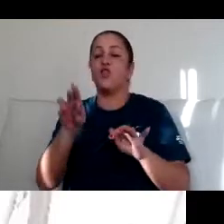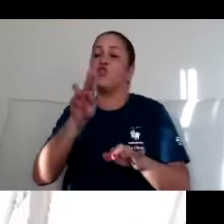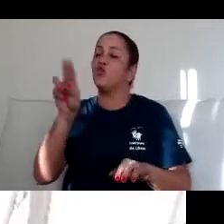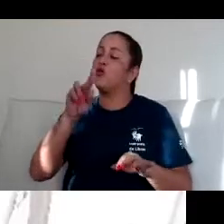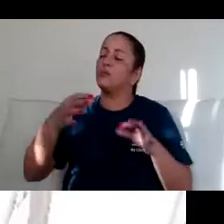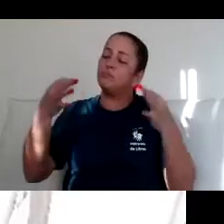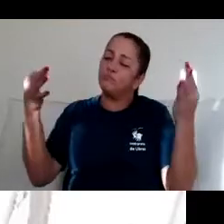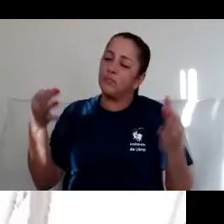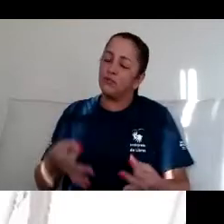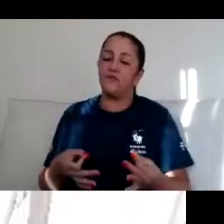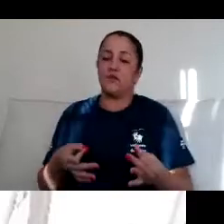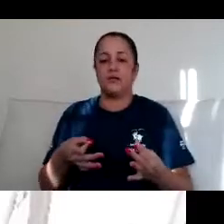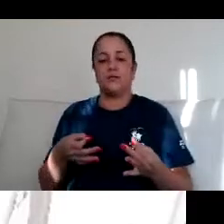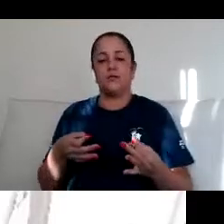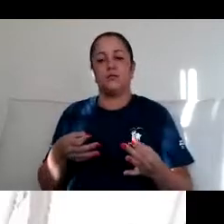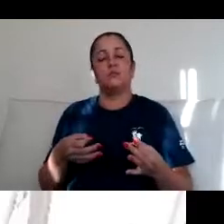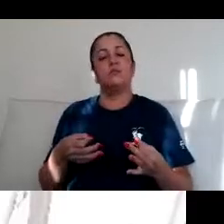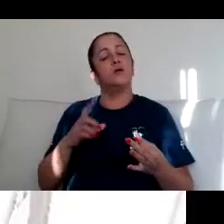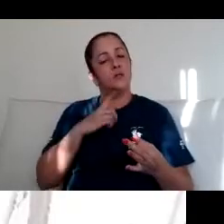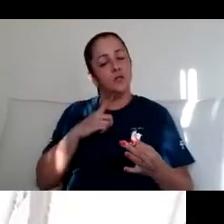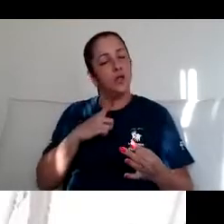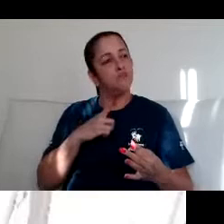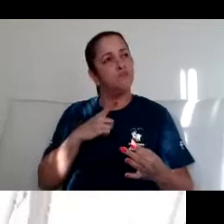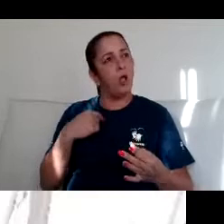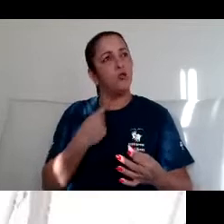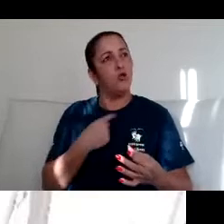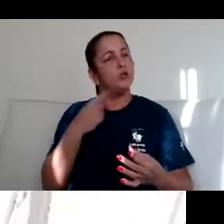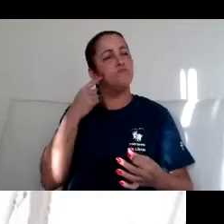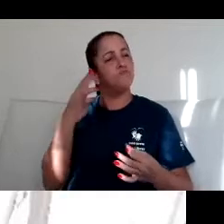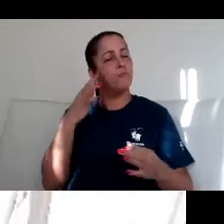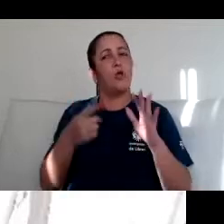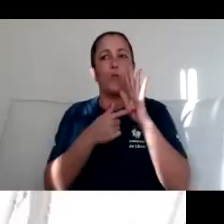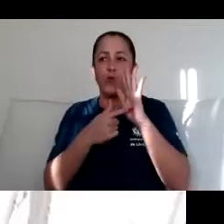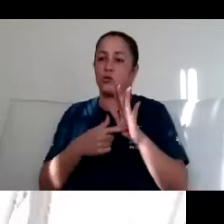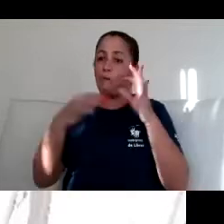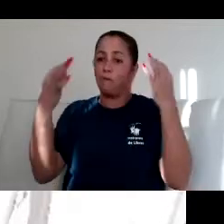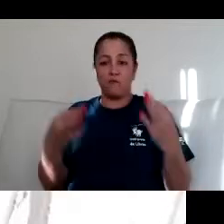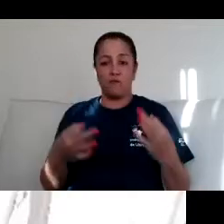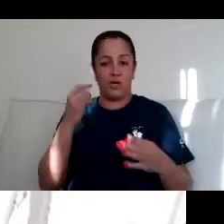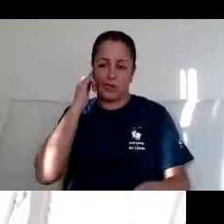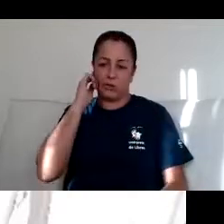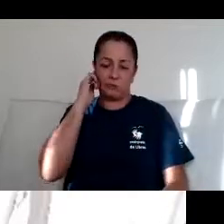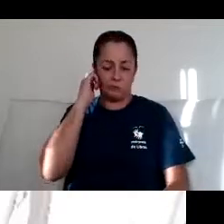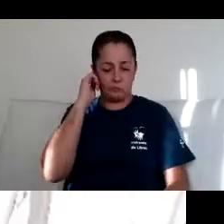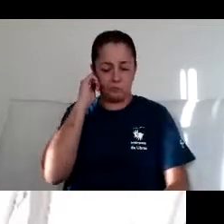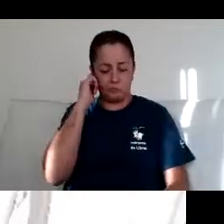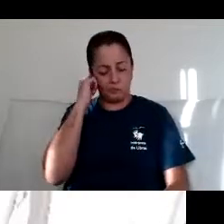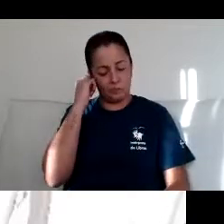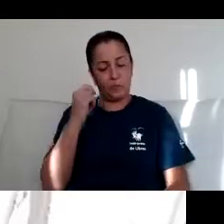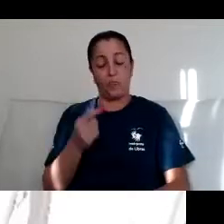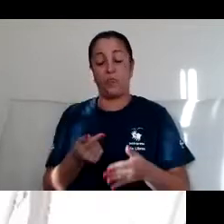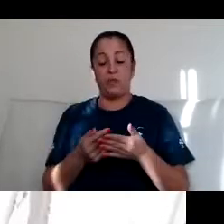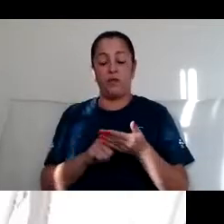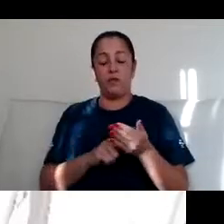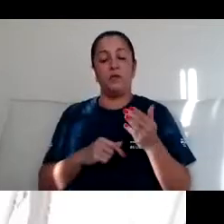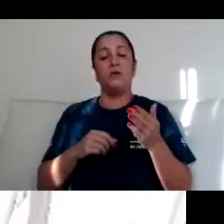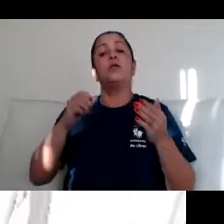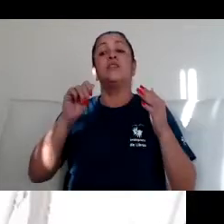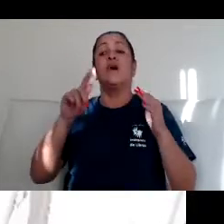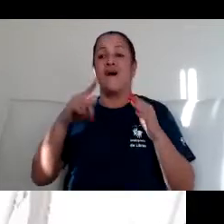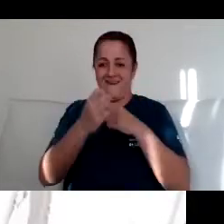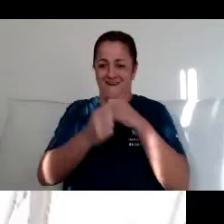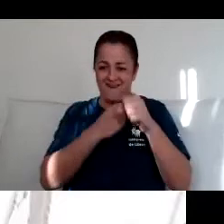representava tudo o que almejávamos para a nossa biblioteca. Neste ano, o Centro de Formação tornou-se um equipamento